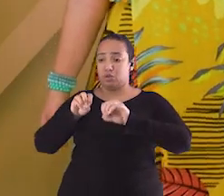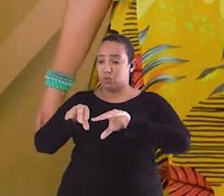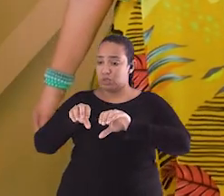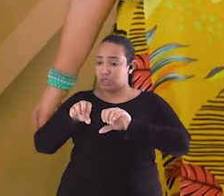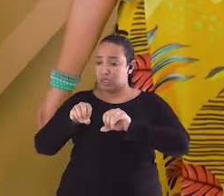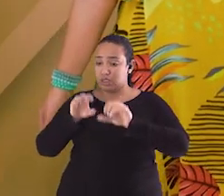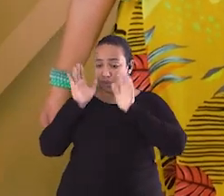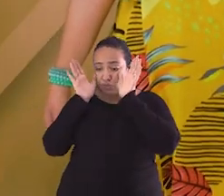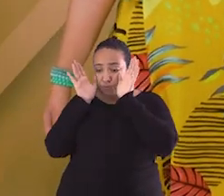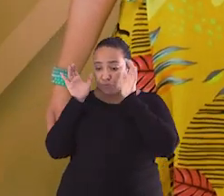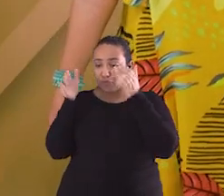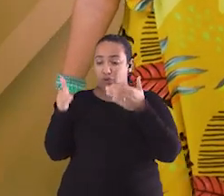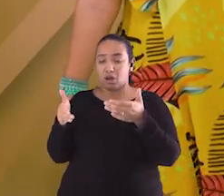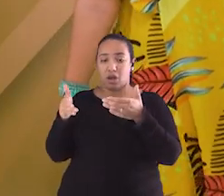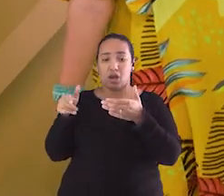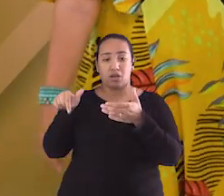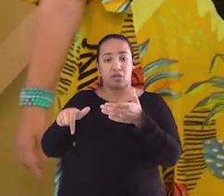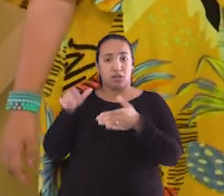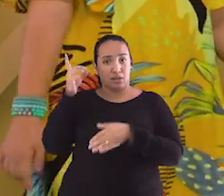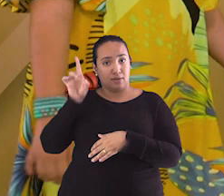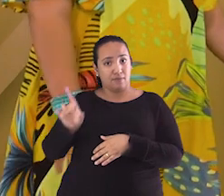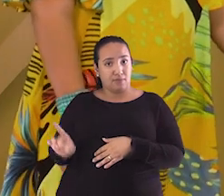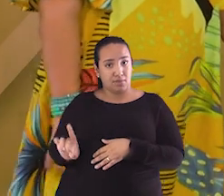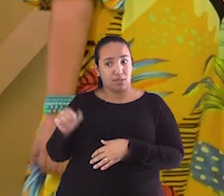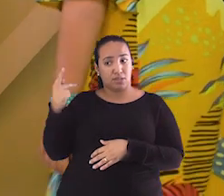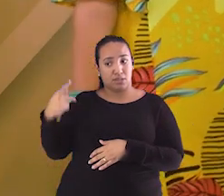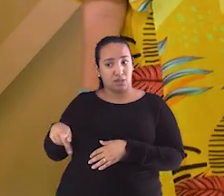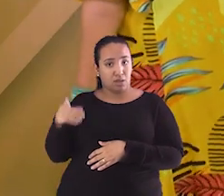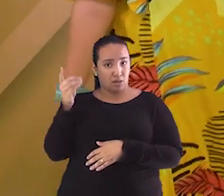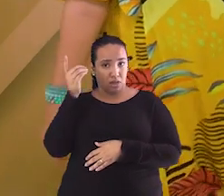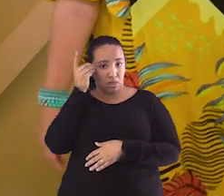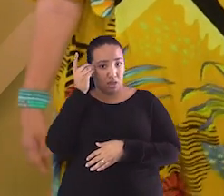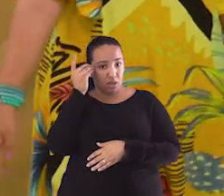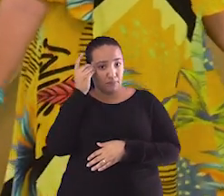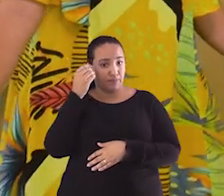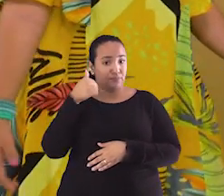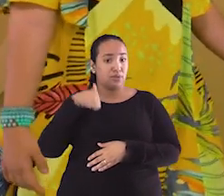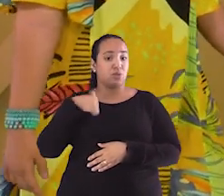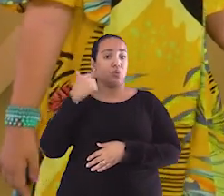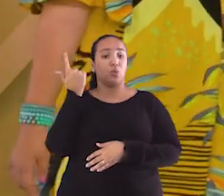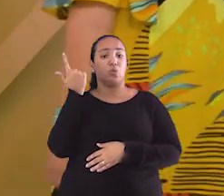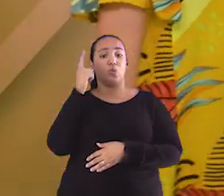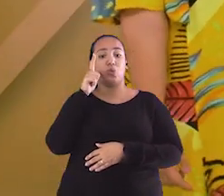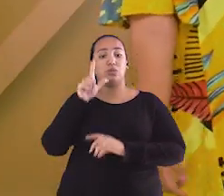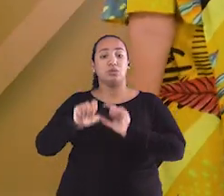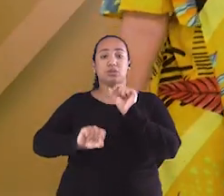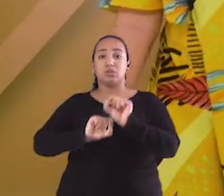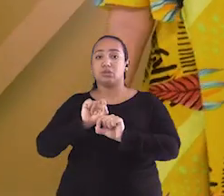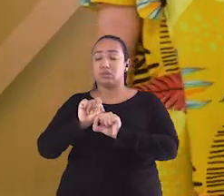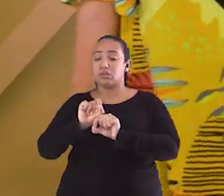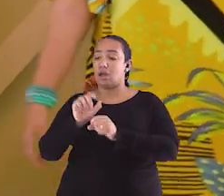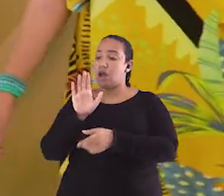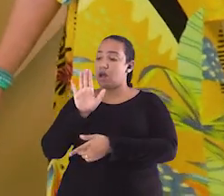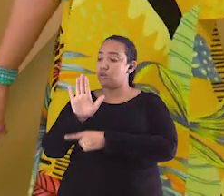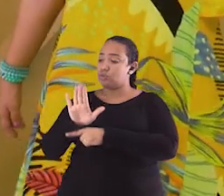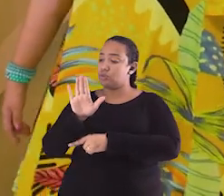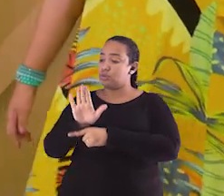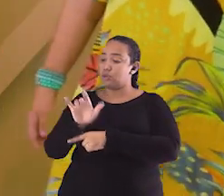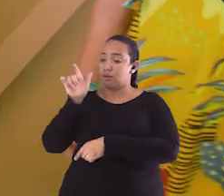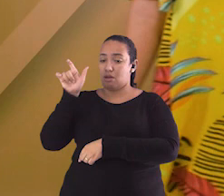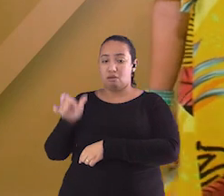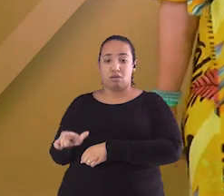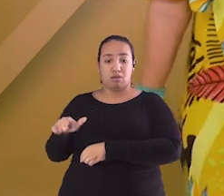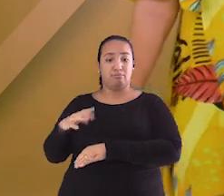educação específica na deficiência dela, que é a síndrome de Down, eu vou conseguir dar ferramentas necessárias para ela poder